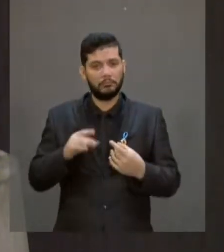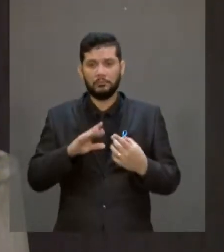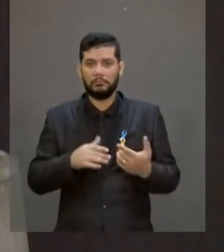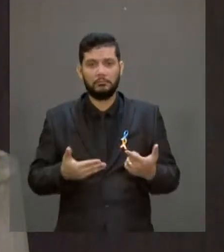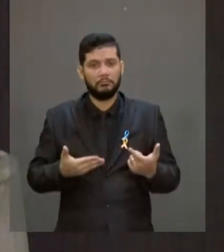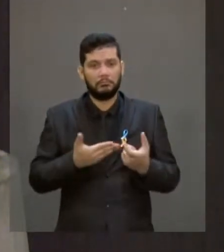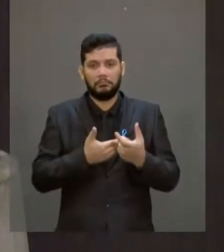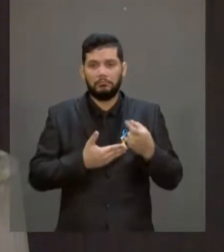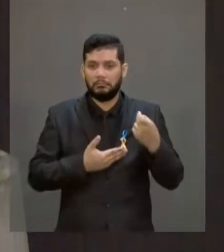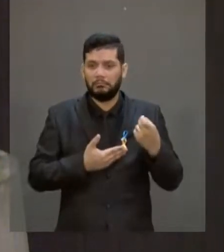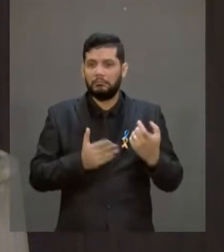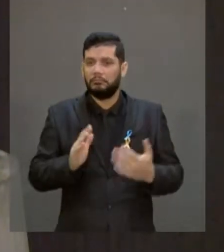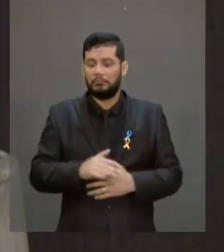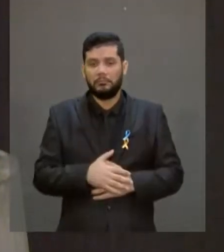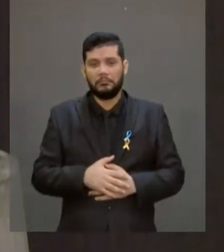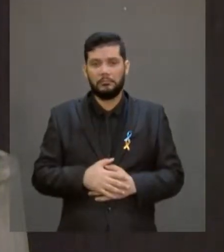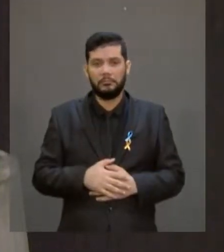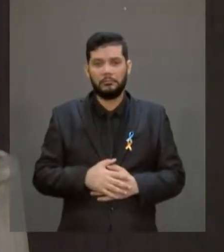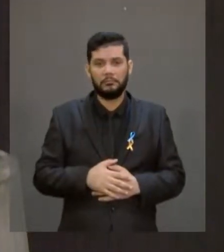letal. Portanto,